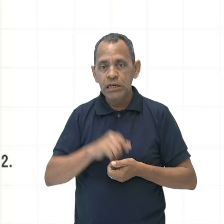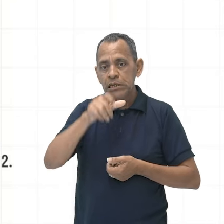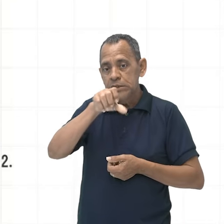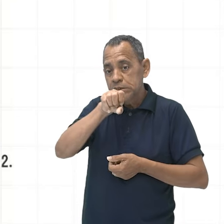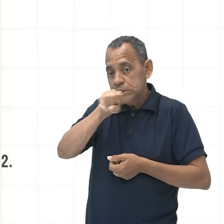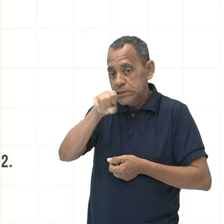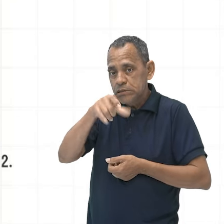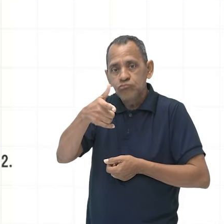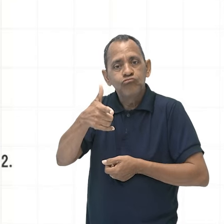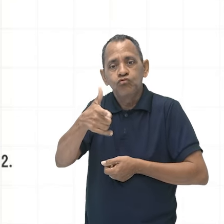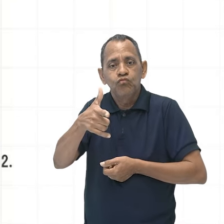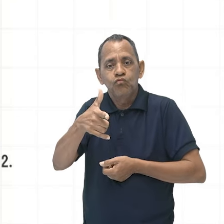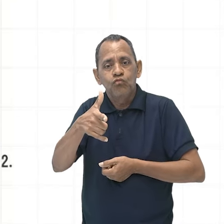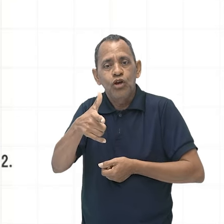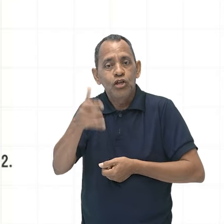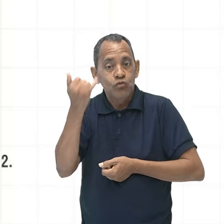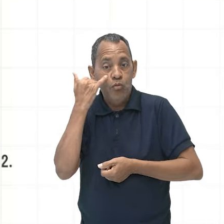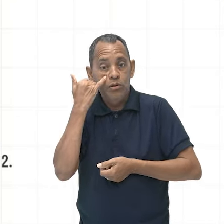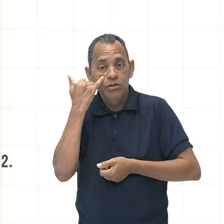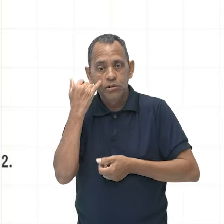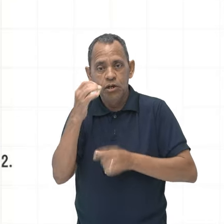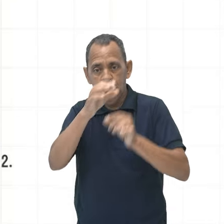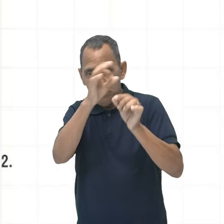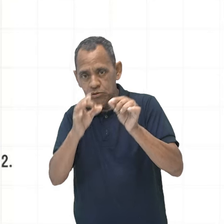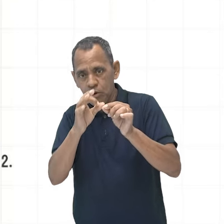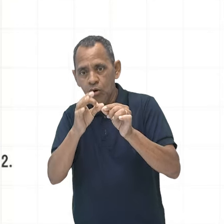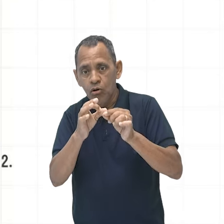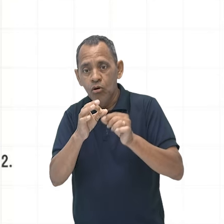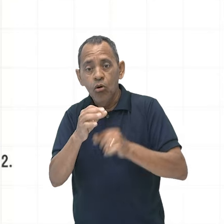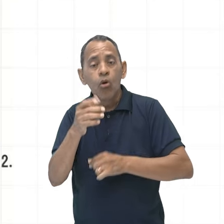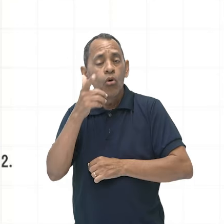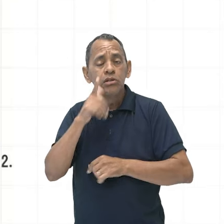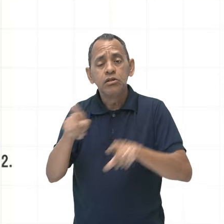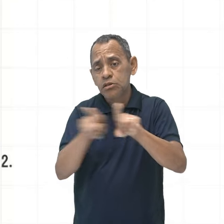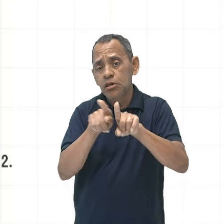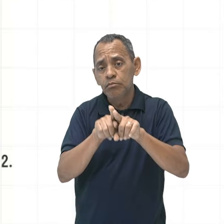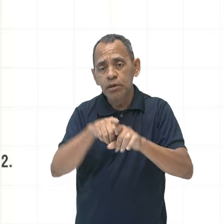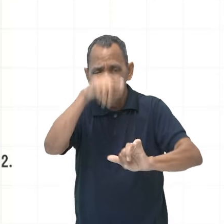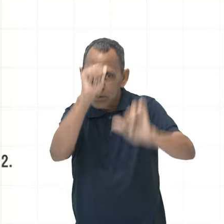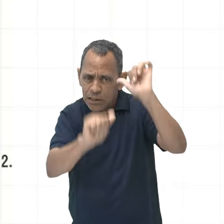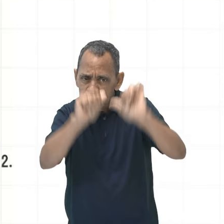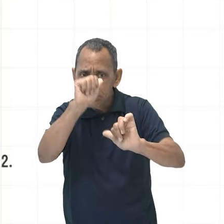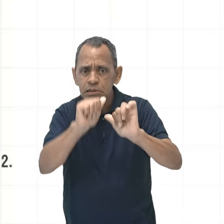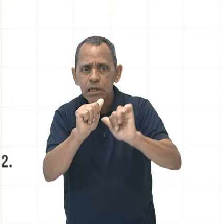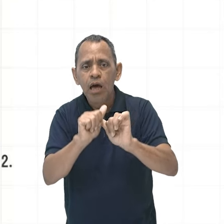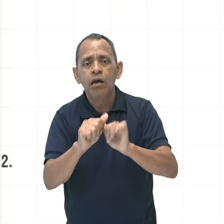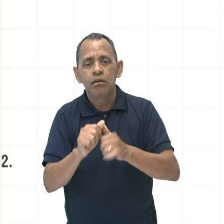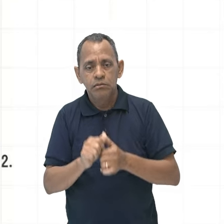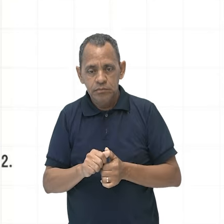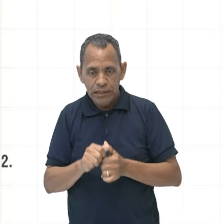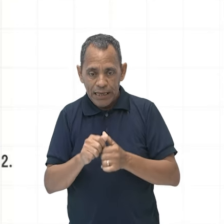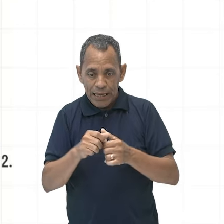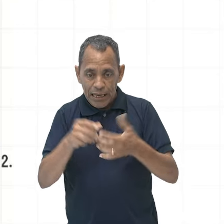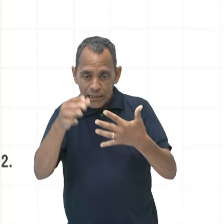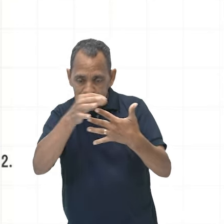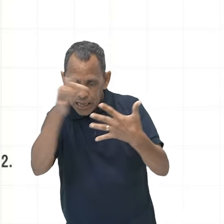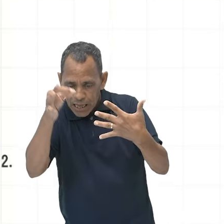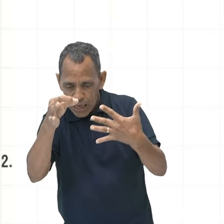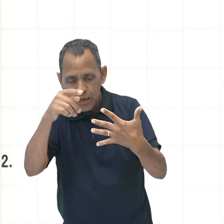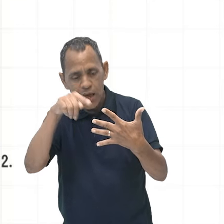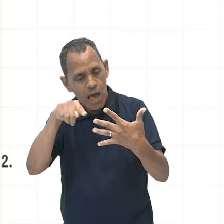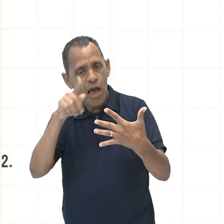informação aqui de percentual, ainda assim a gente conseguiria analisar que este pedaço aqui em amarelo foi o mais